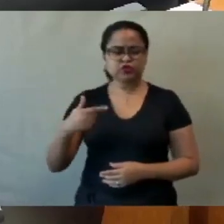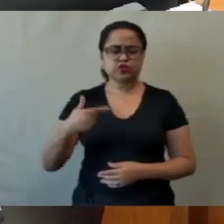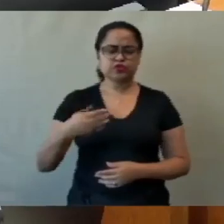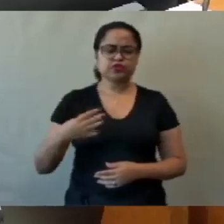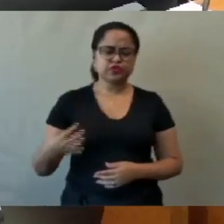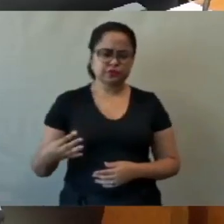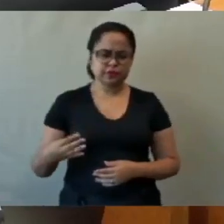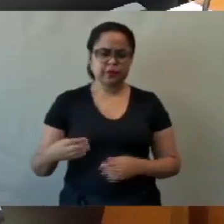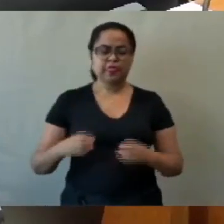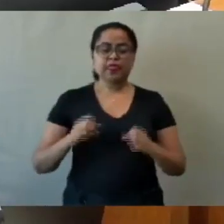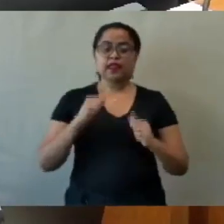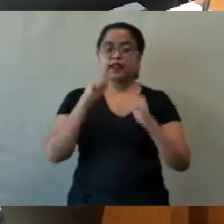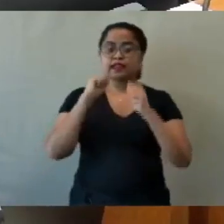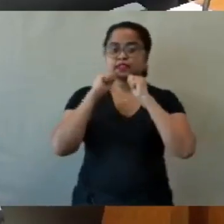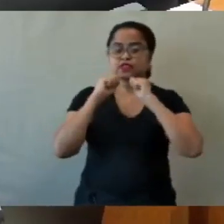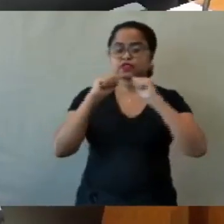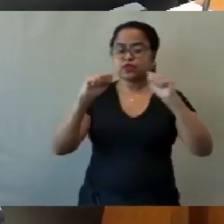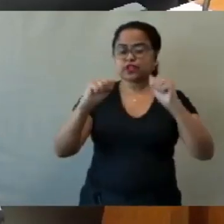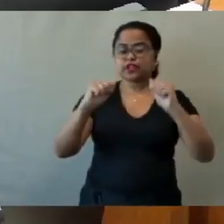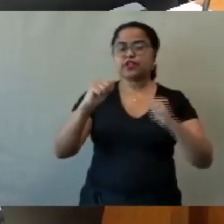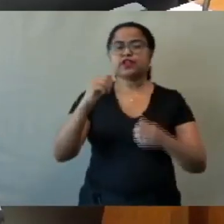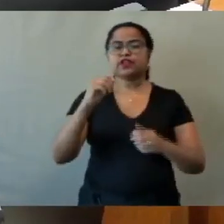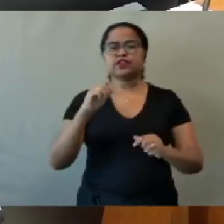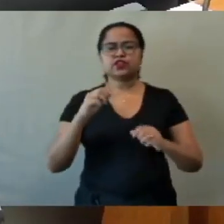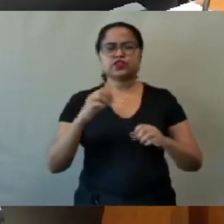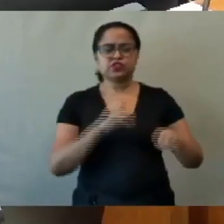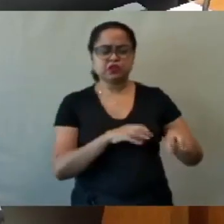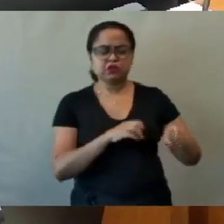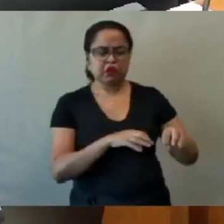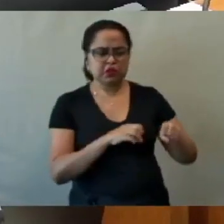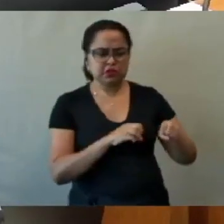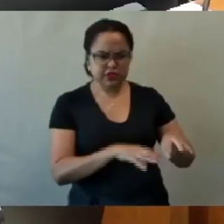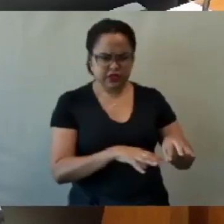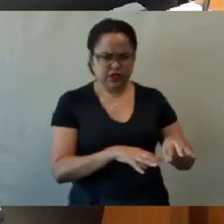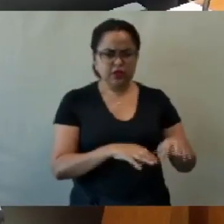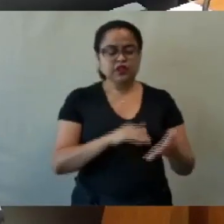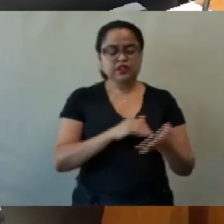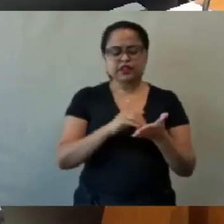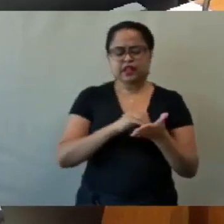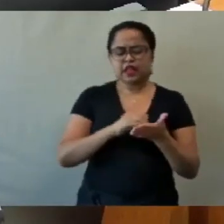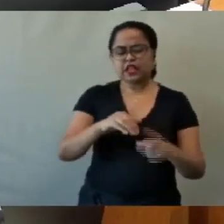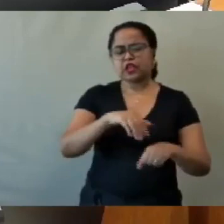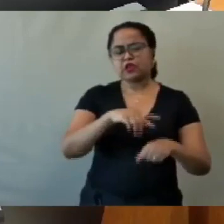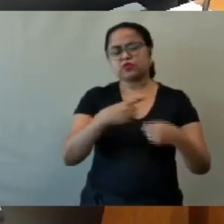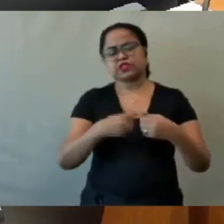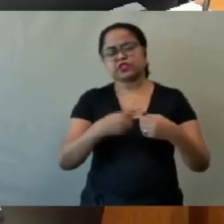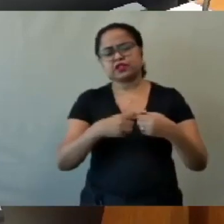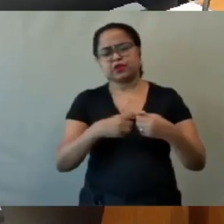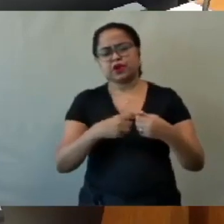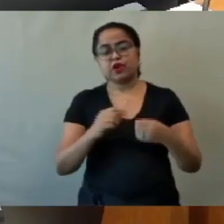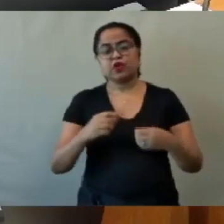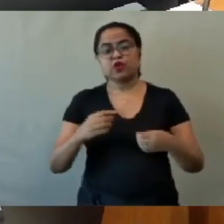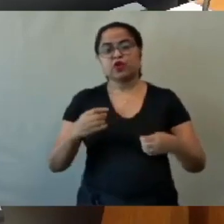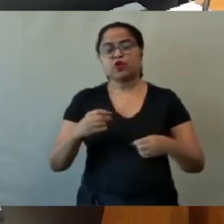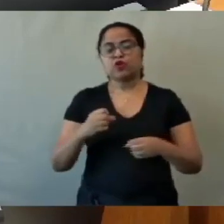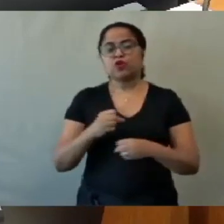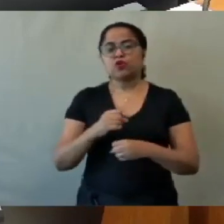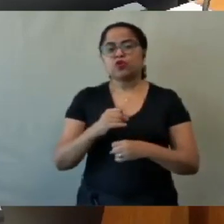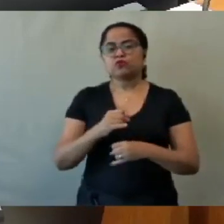de Comunicação da Secretaria Municipal de Educação no YouTube.